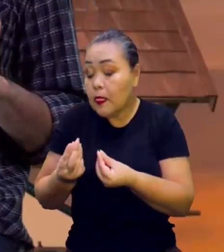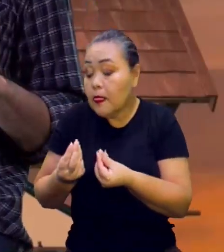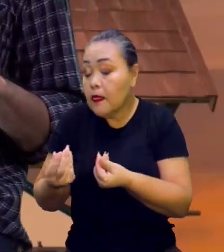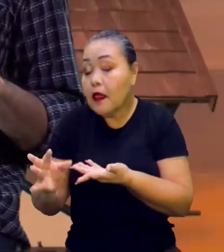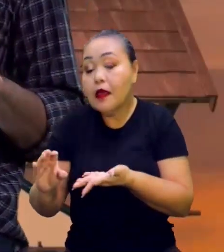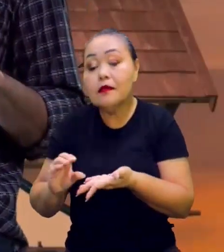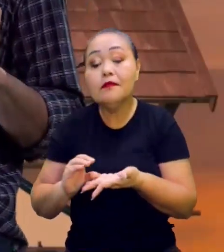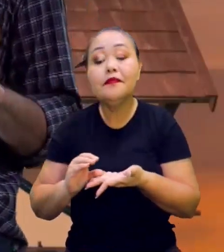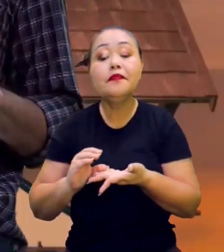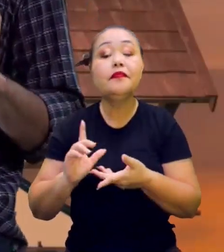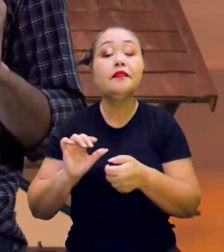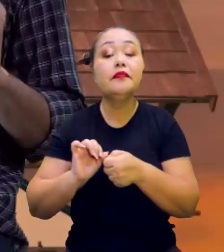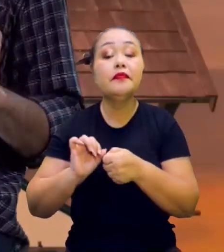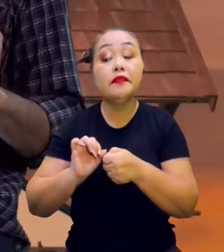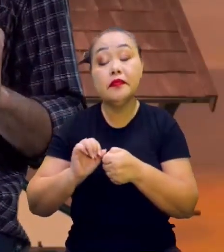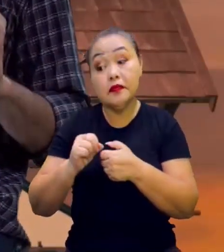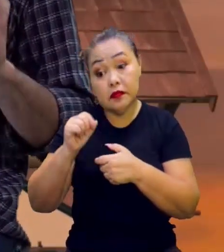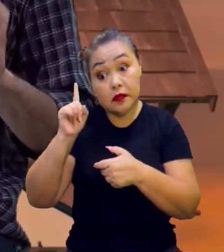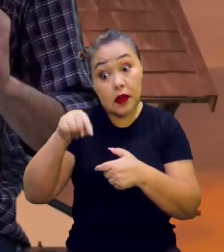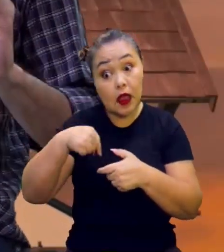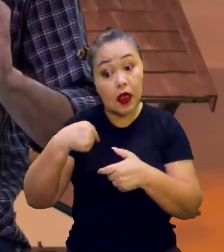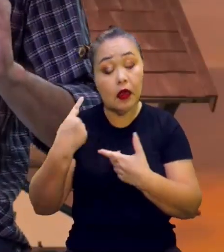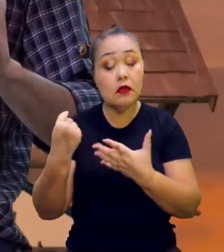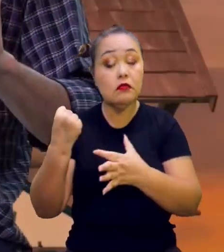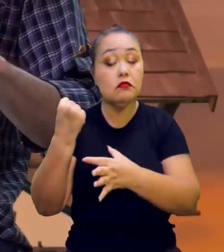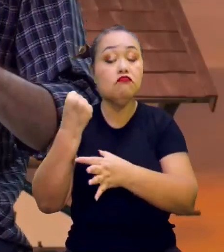forma de você garantir uma